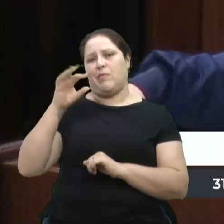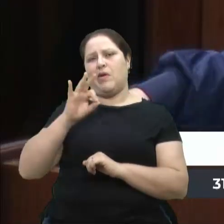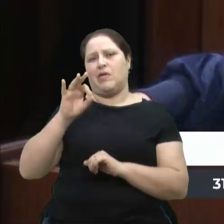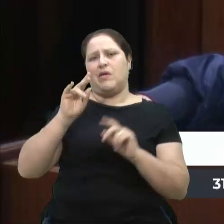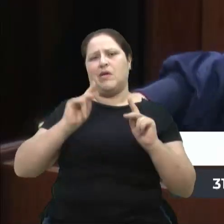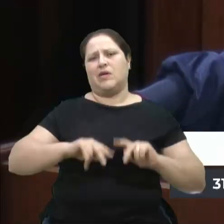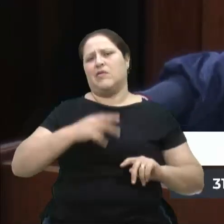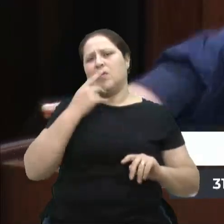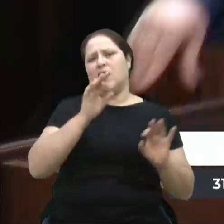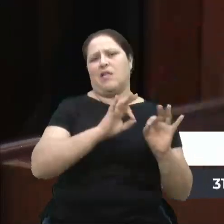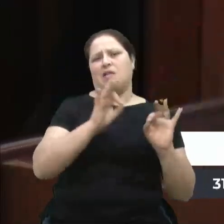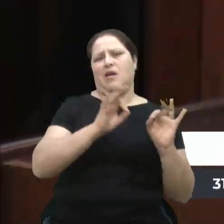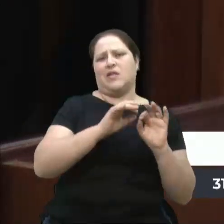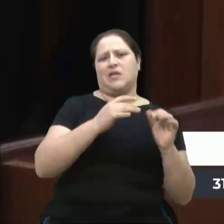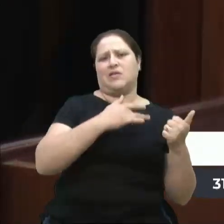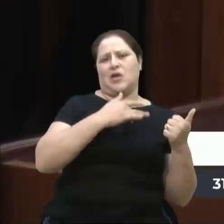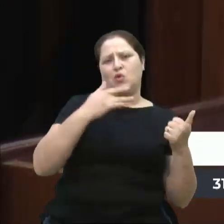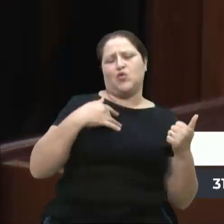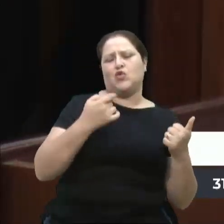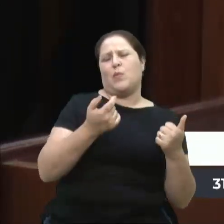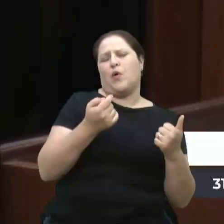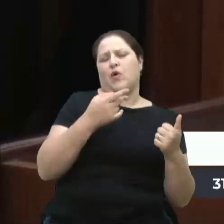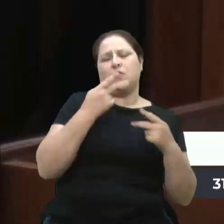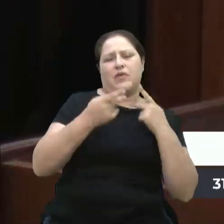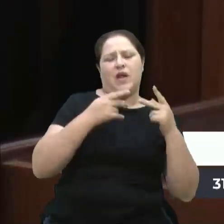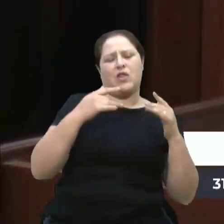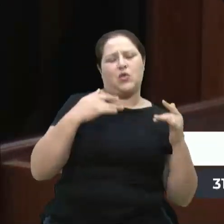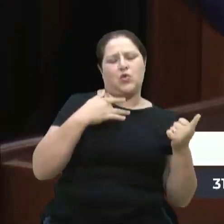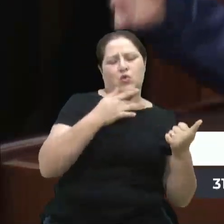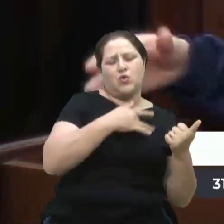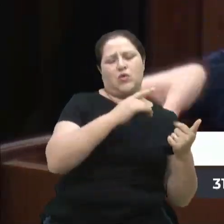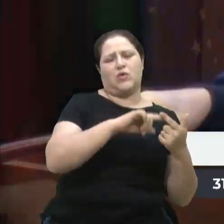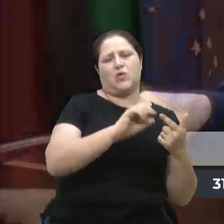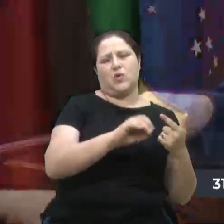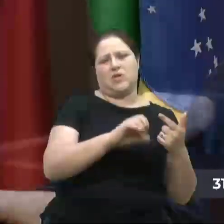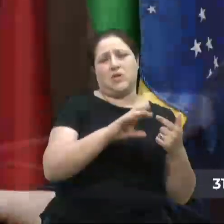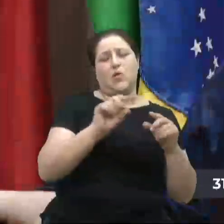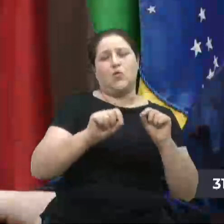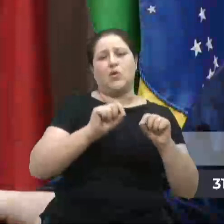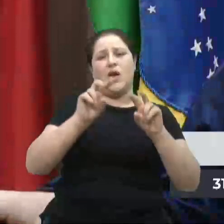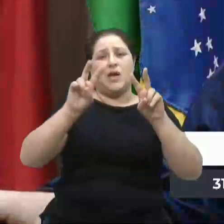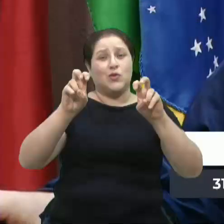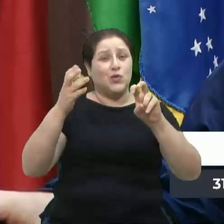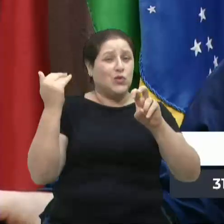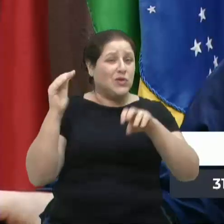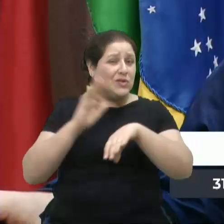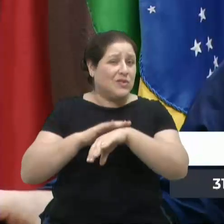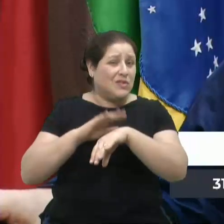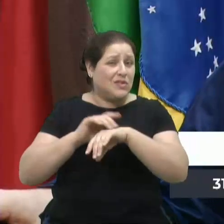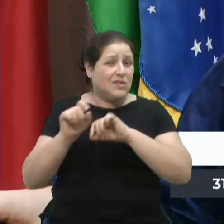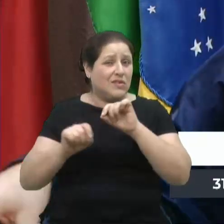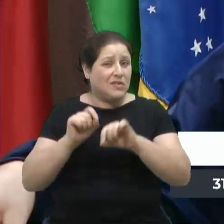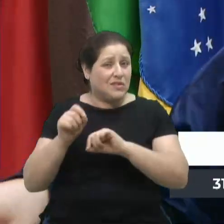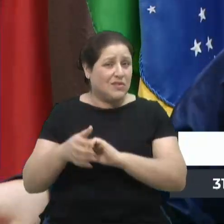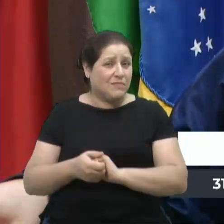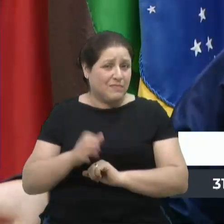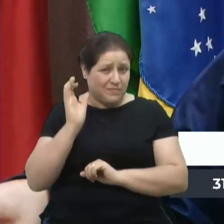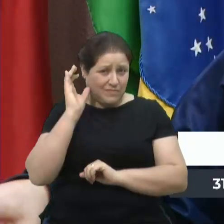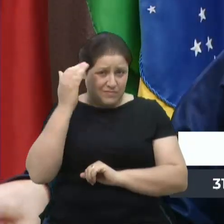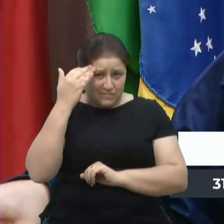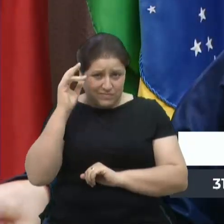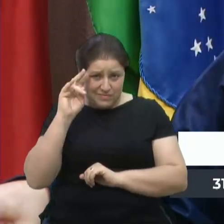saúde, poucos falavam de saúde, de educação, enfim. O assunto, sabe o que era naquela época? Vereador Felipe, o senhor